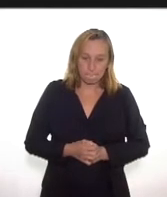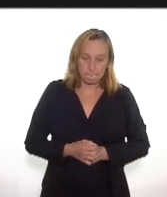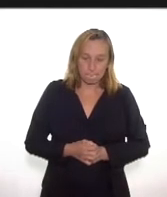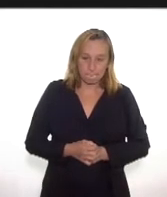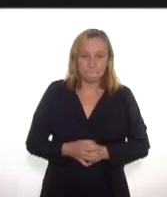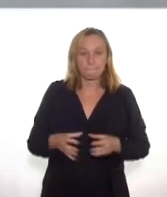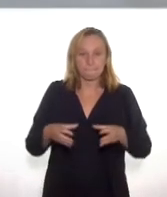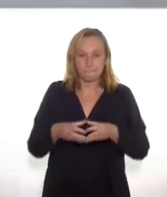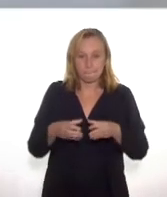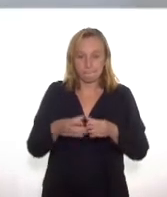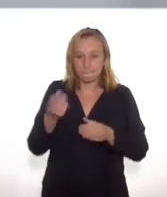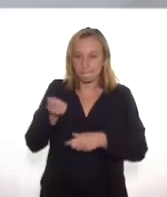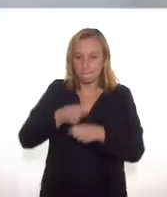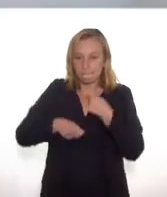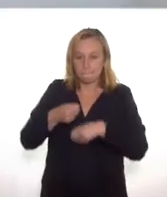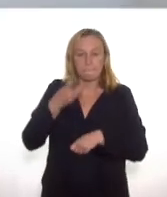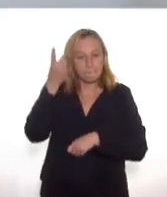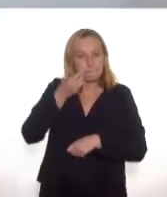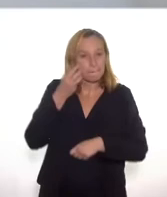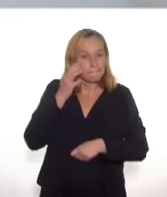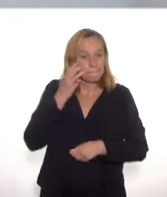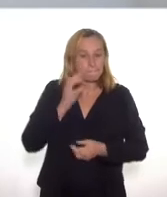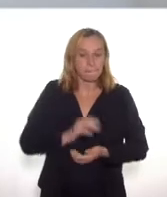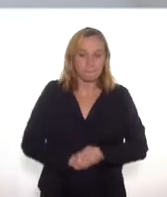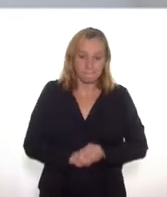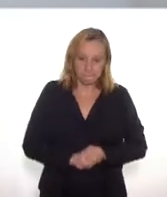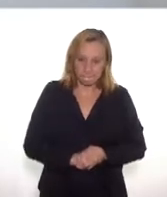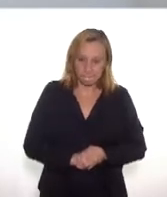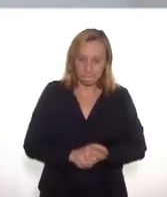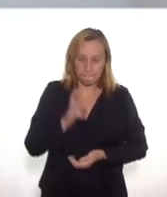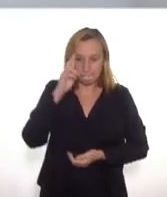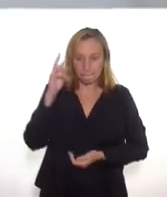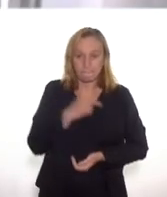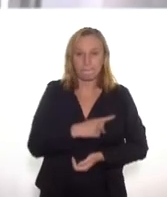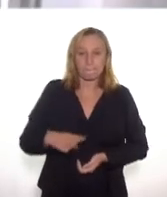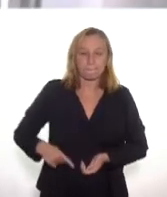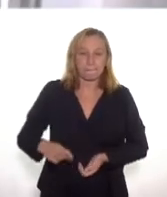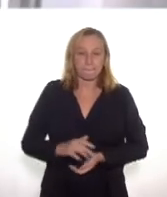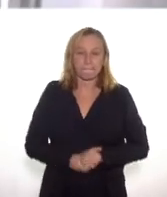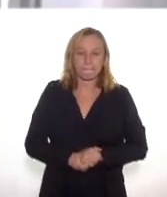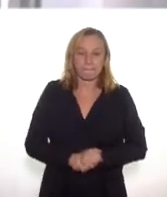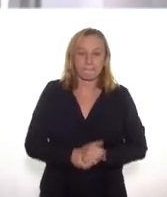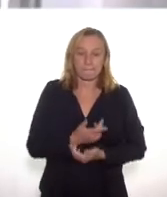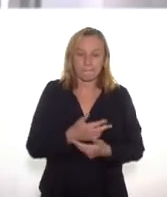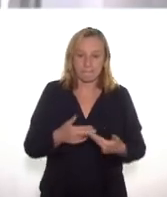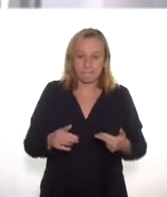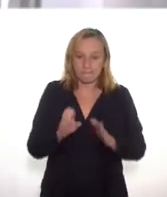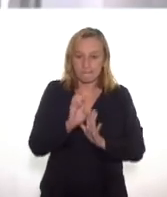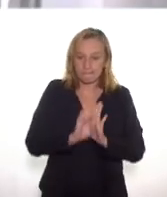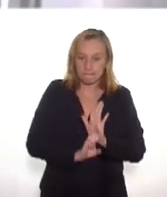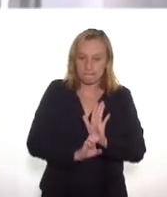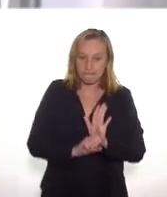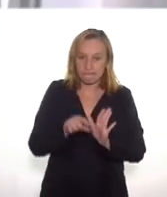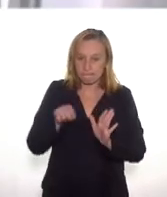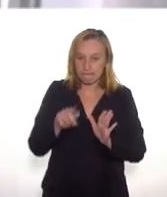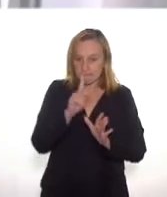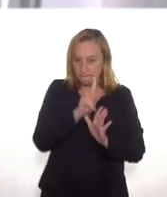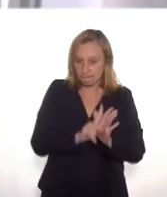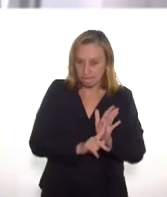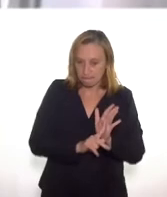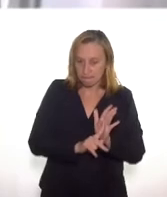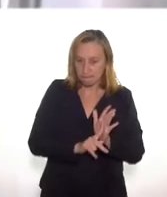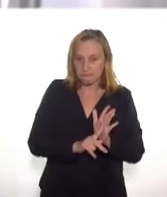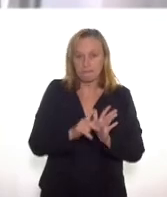Pela Comissão de Economia, deputado Valdec Carneiro. Senhor presidente, eu fiz várias emendas a esse projeto, que é um